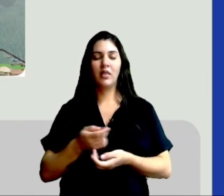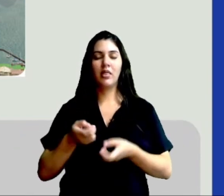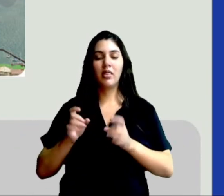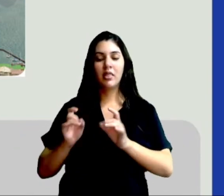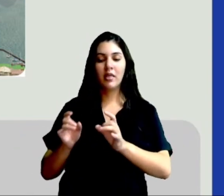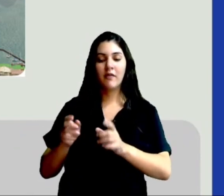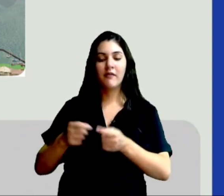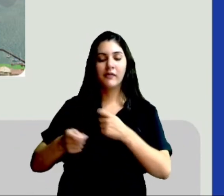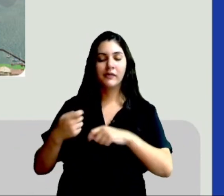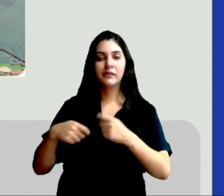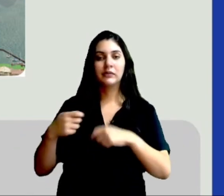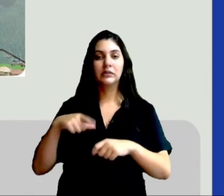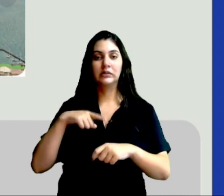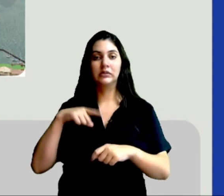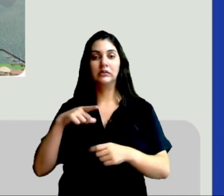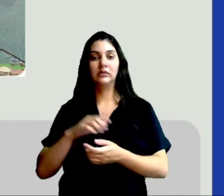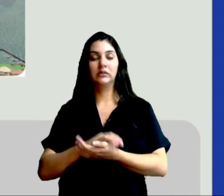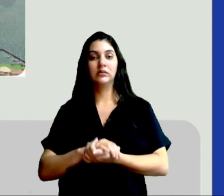Que ela vai ter